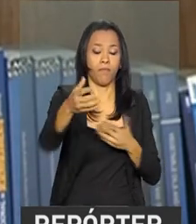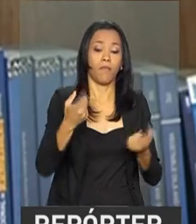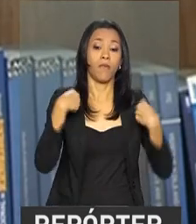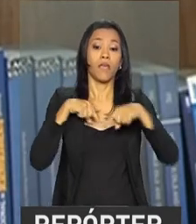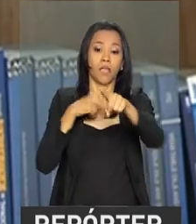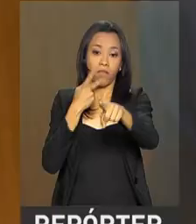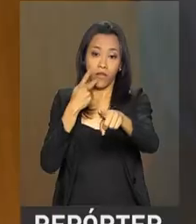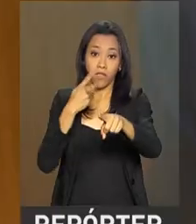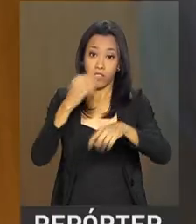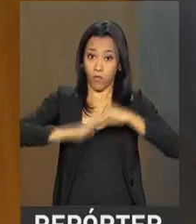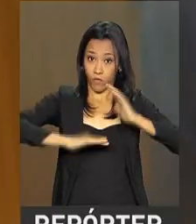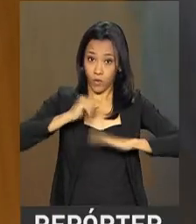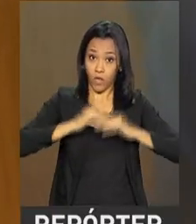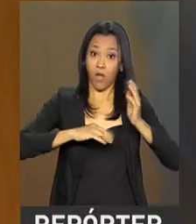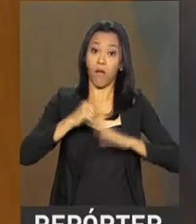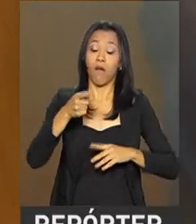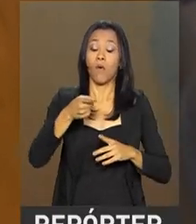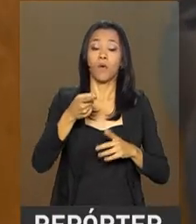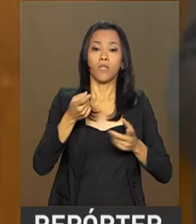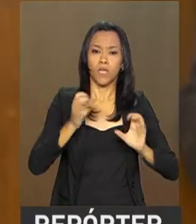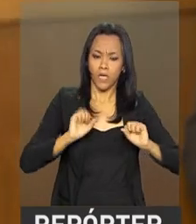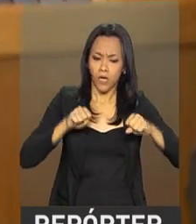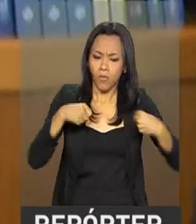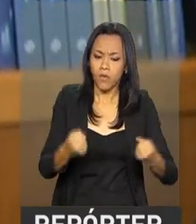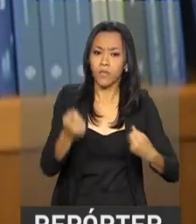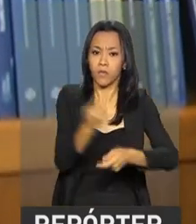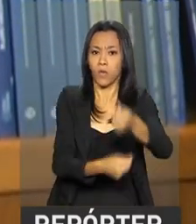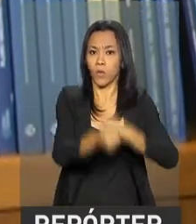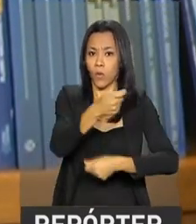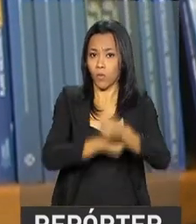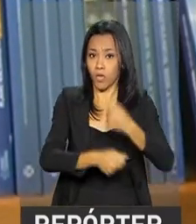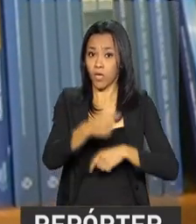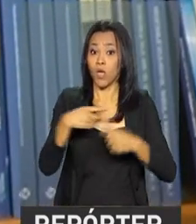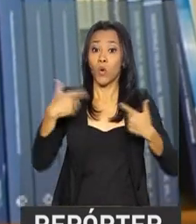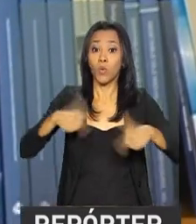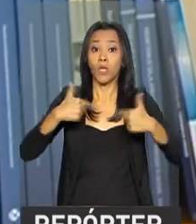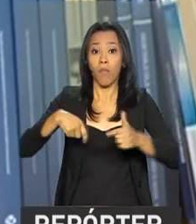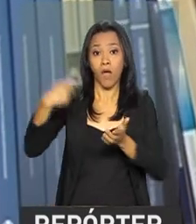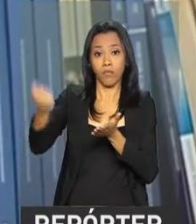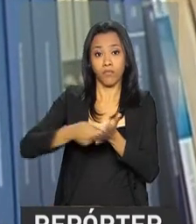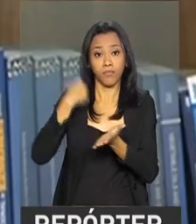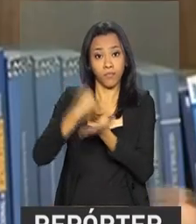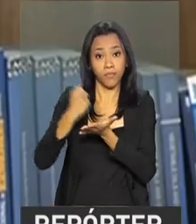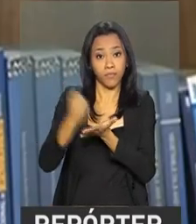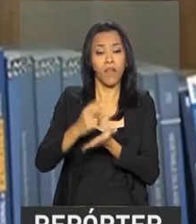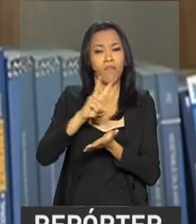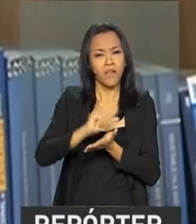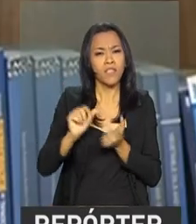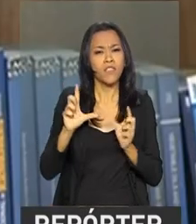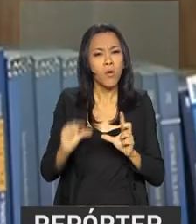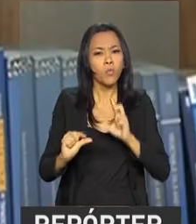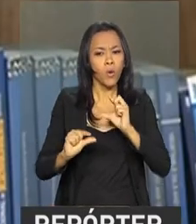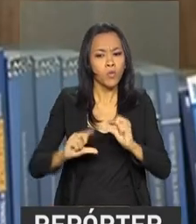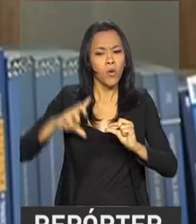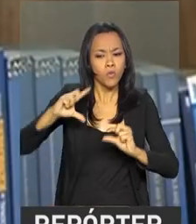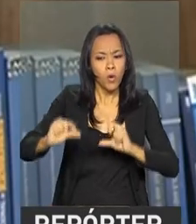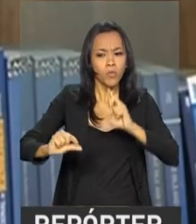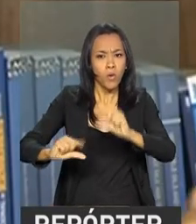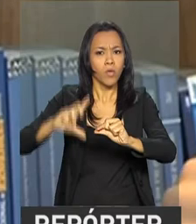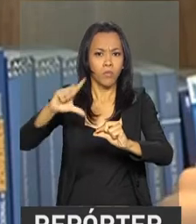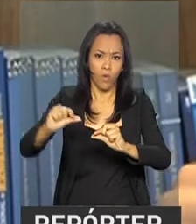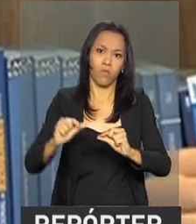da economia o crescimento do trabalho formal deverá ser de forma lenta e gradual em geral o mercado de trabalho formal